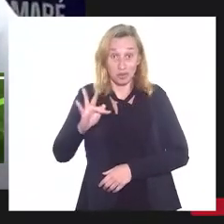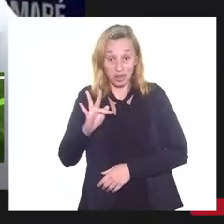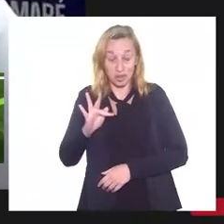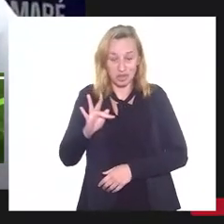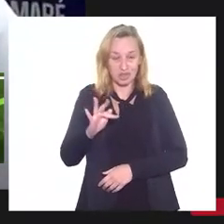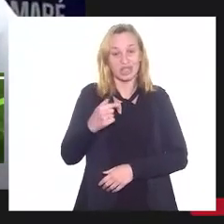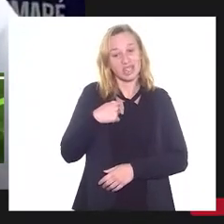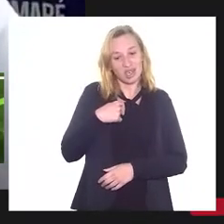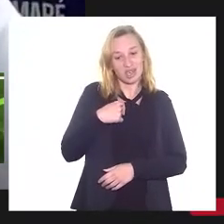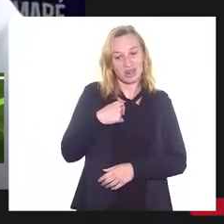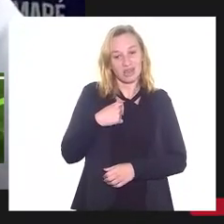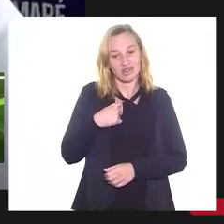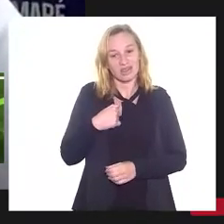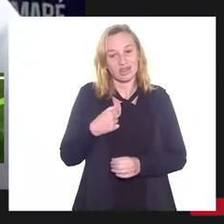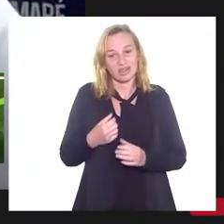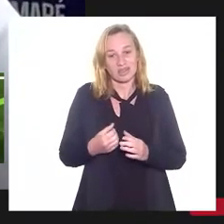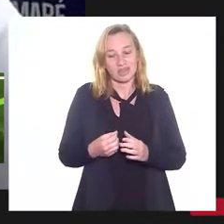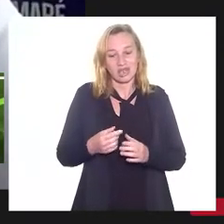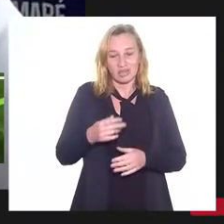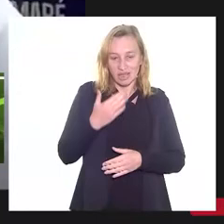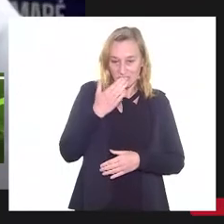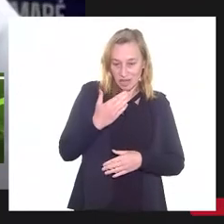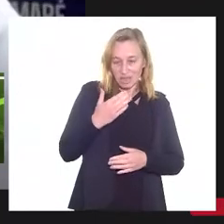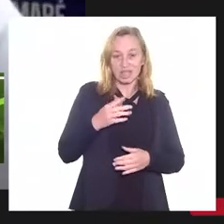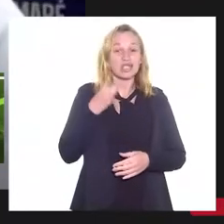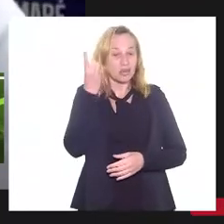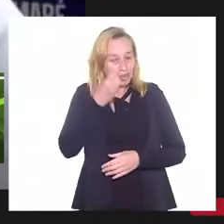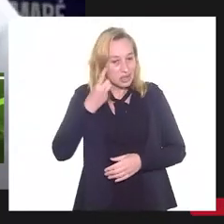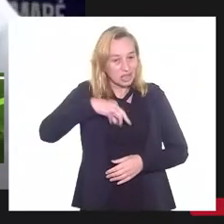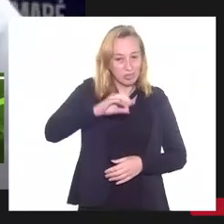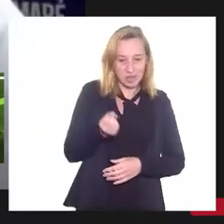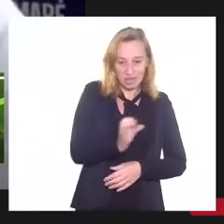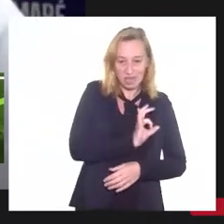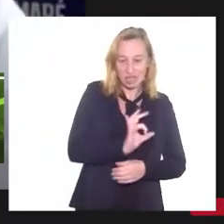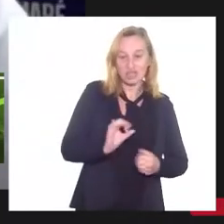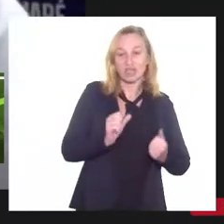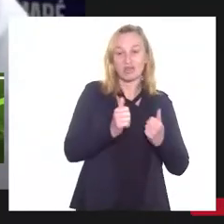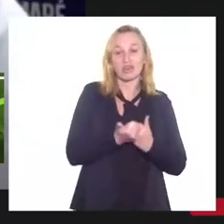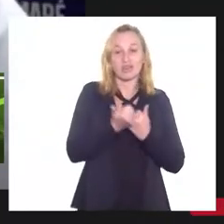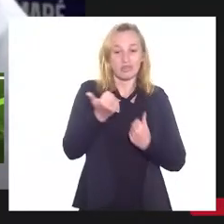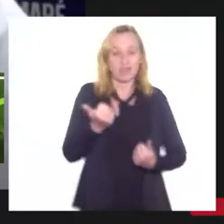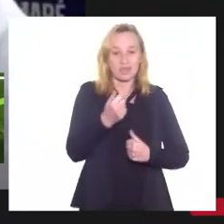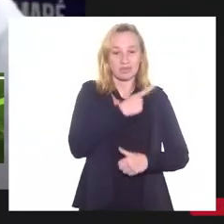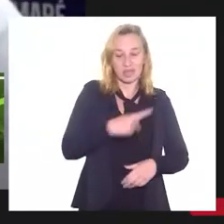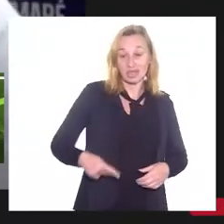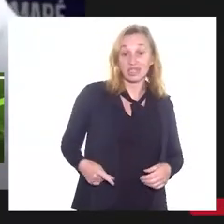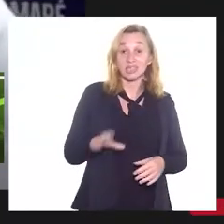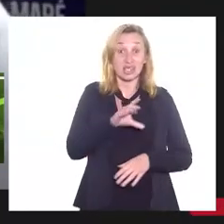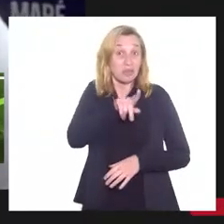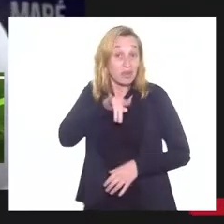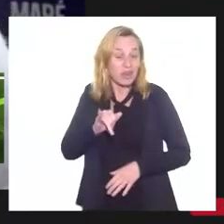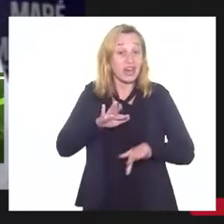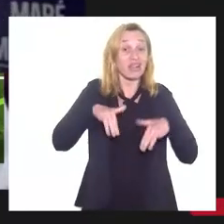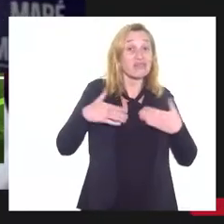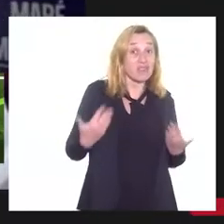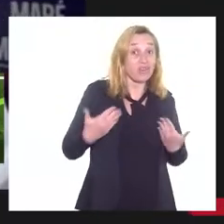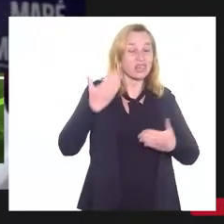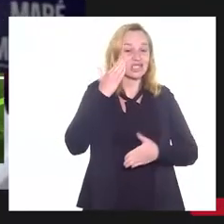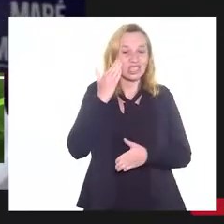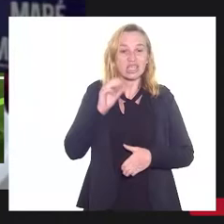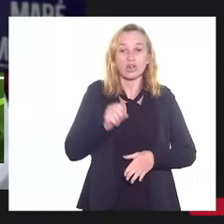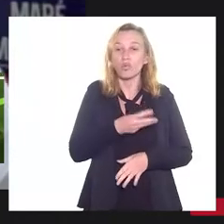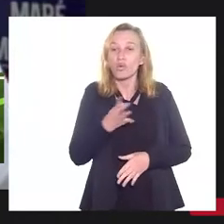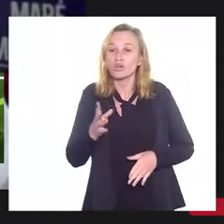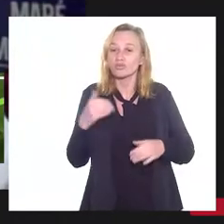que eu presidi oi Marta Rocha foi vice-presidenta nesta CPI então entendendo o